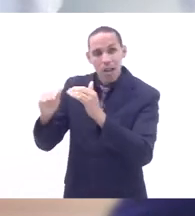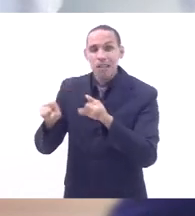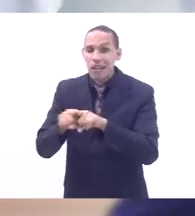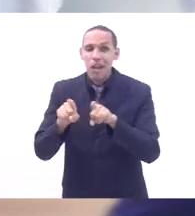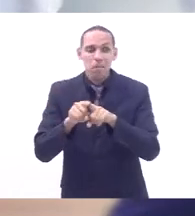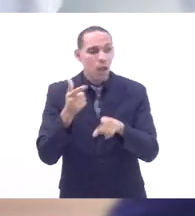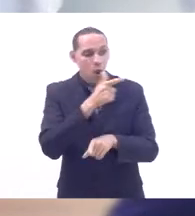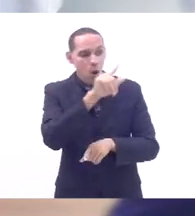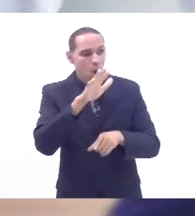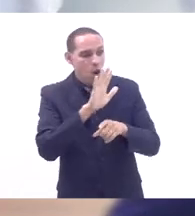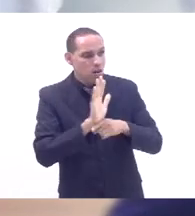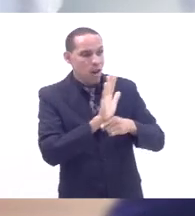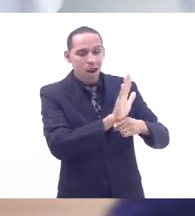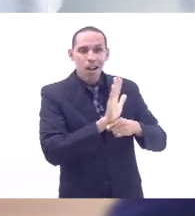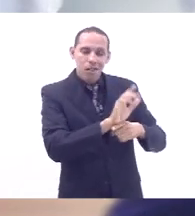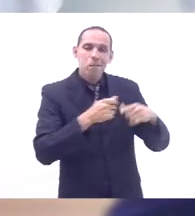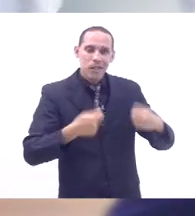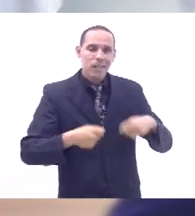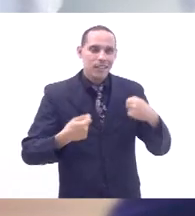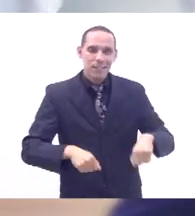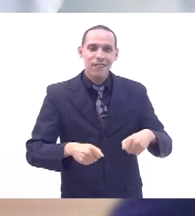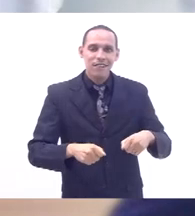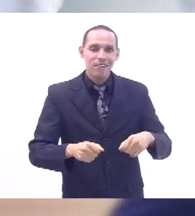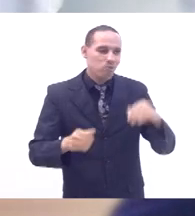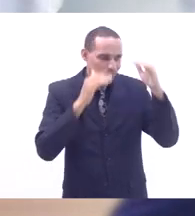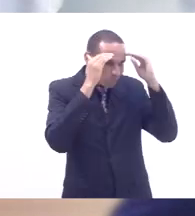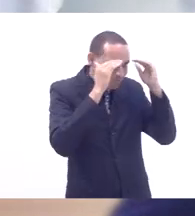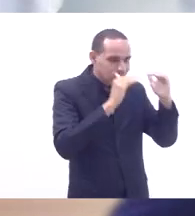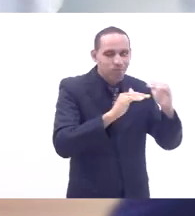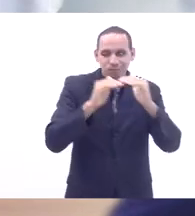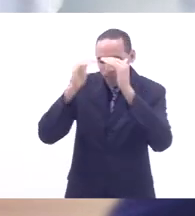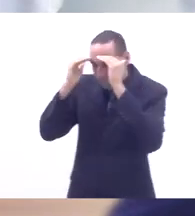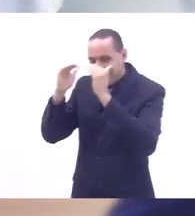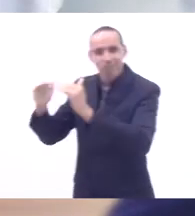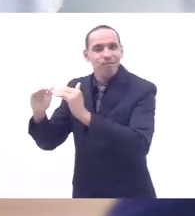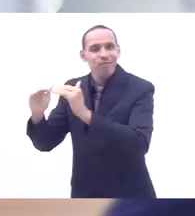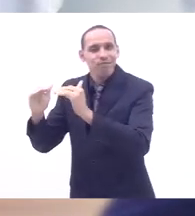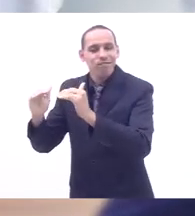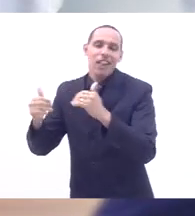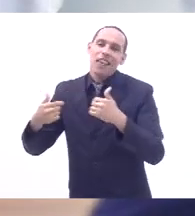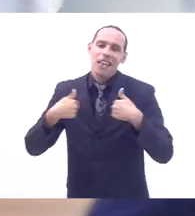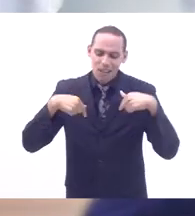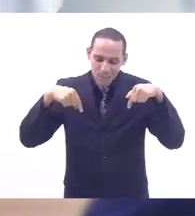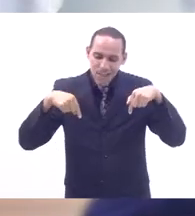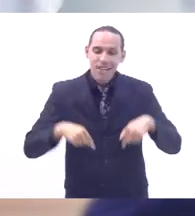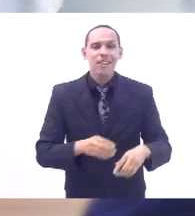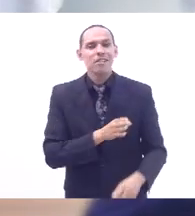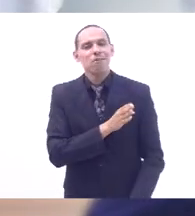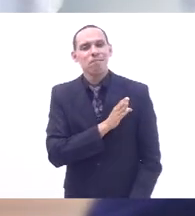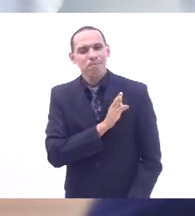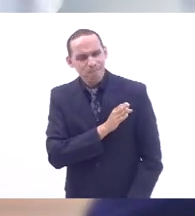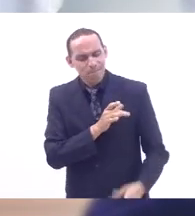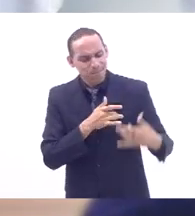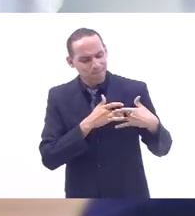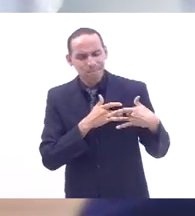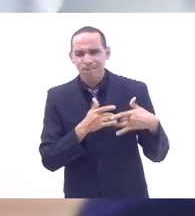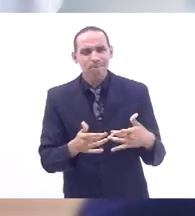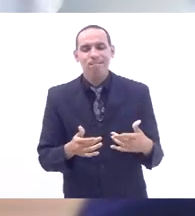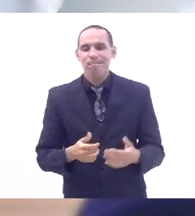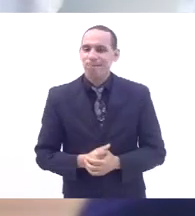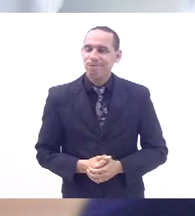Tá? Só queria falar para os senhores que eu estou aqui de coração mesmo,